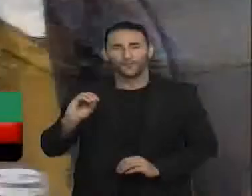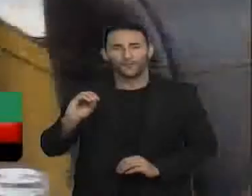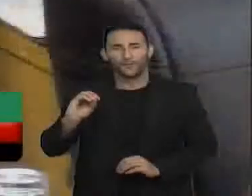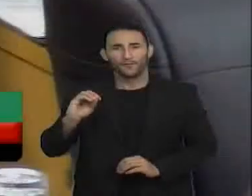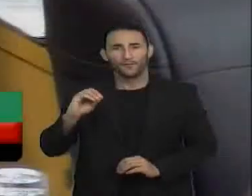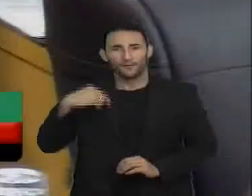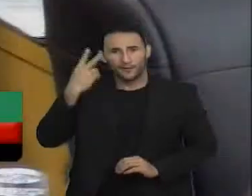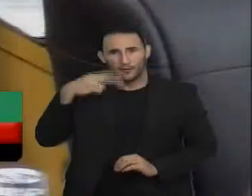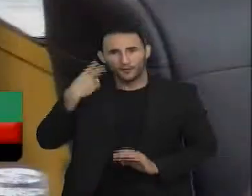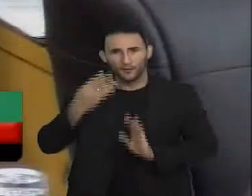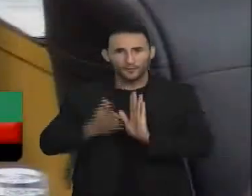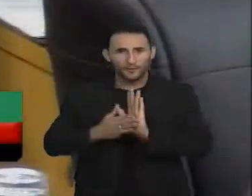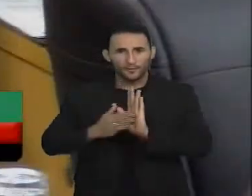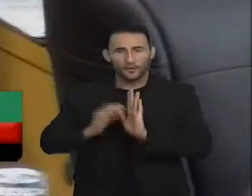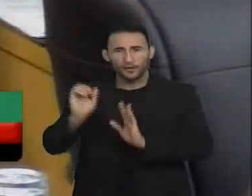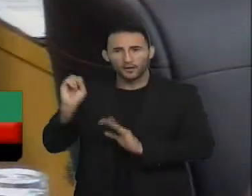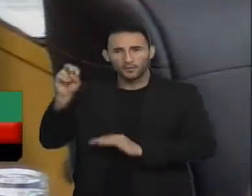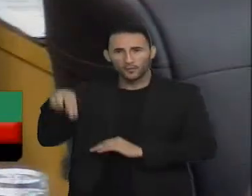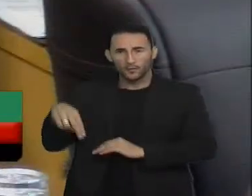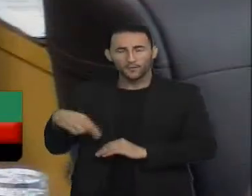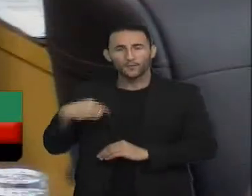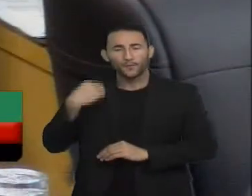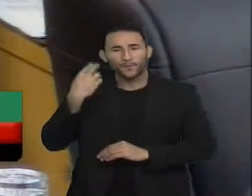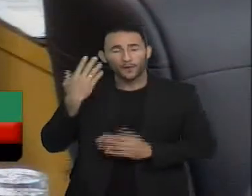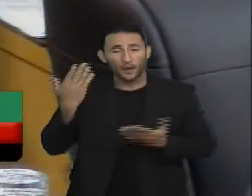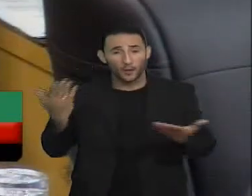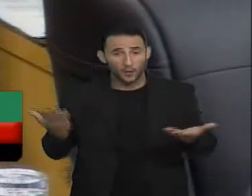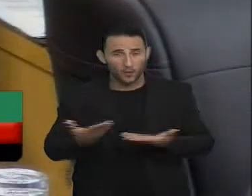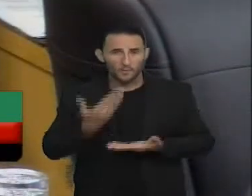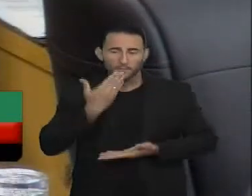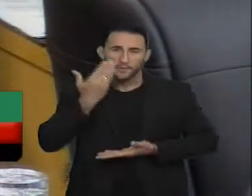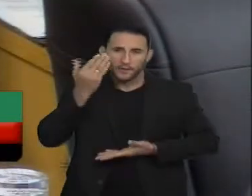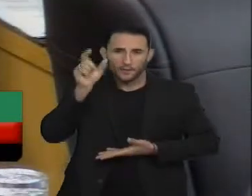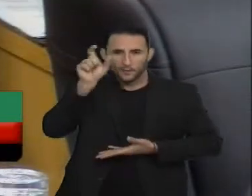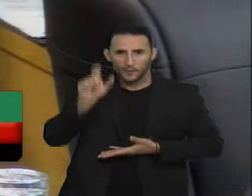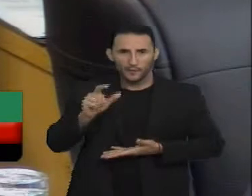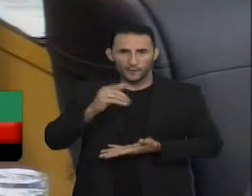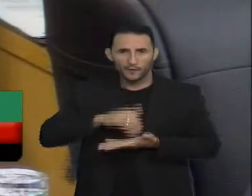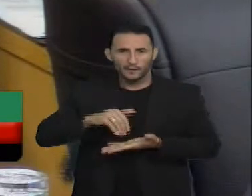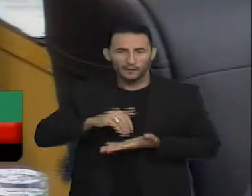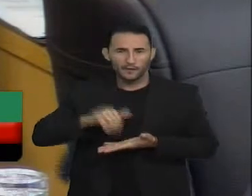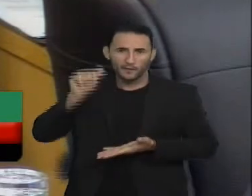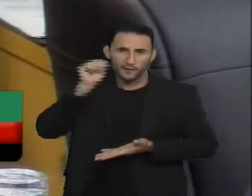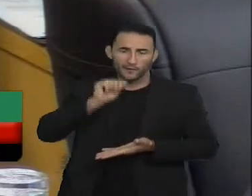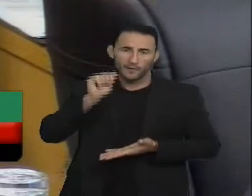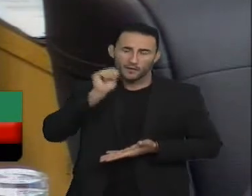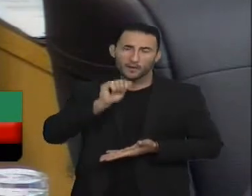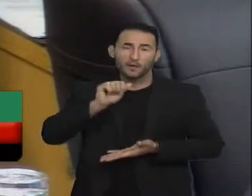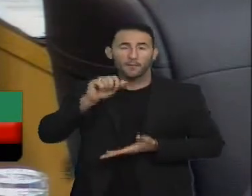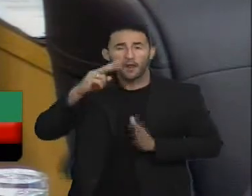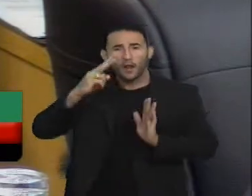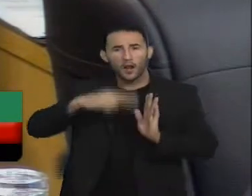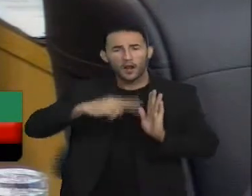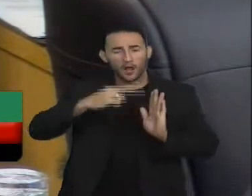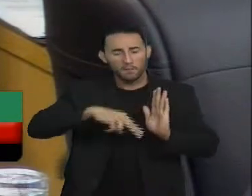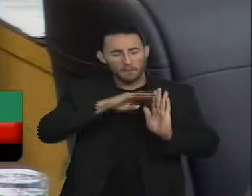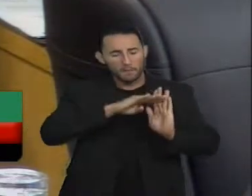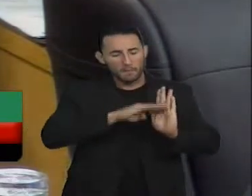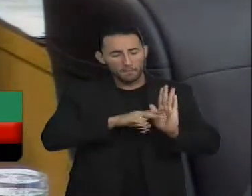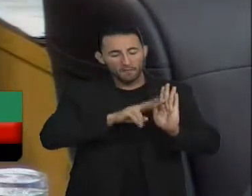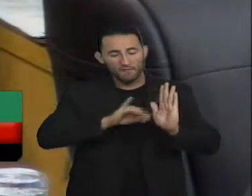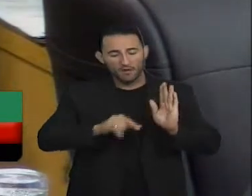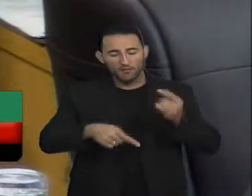vereador Emerson. Solicito à senhora secretária que proceda à leitura do próximo item a